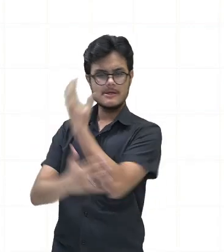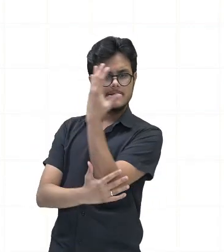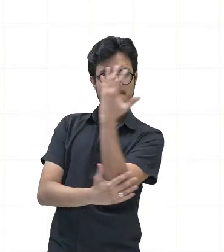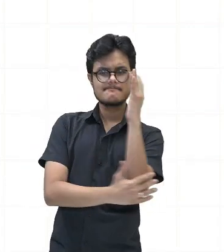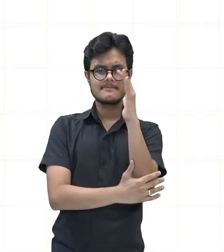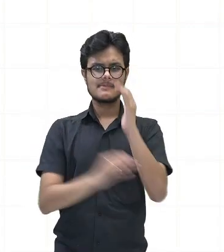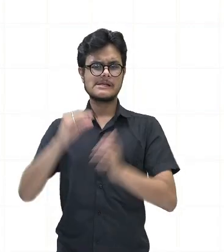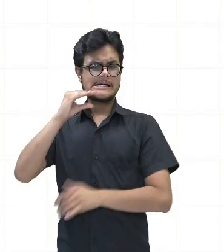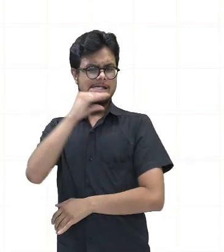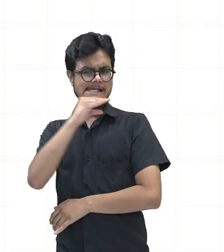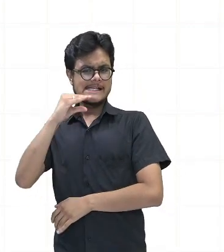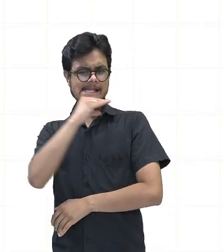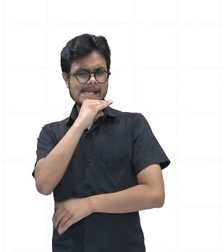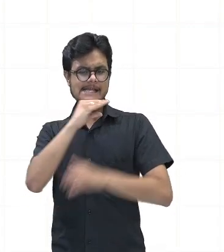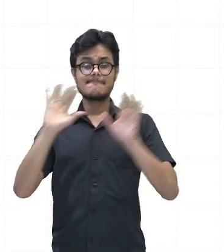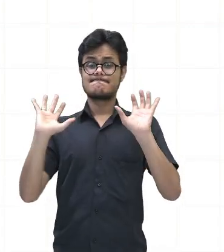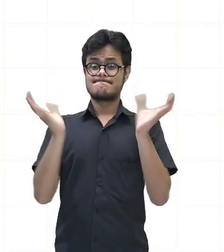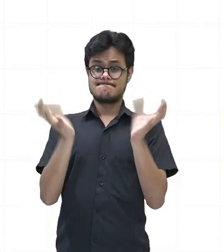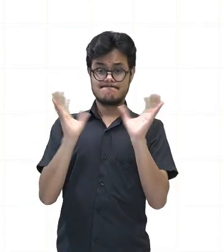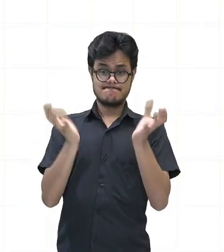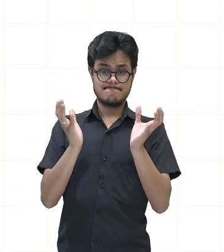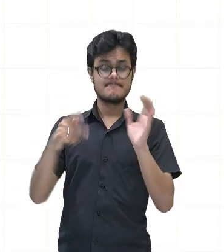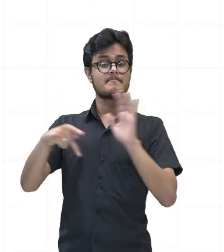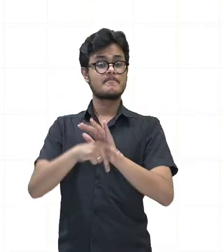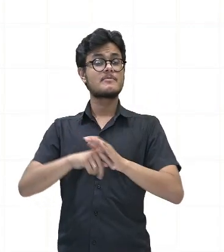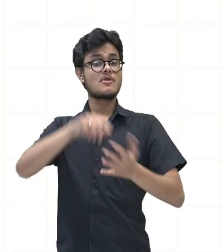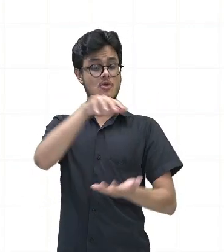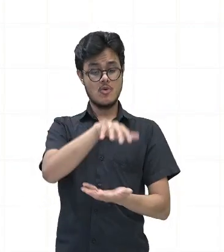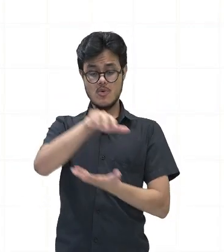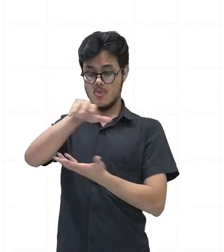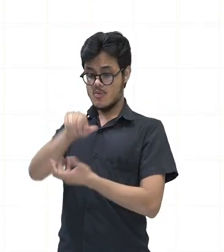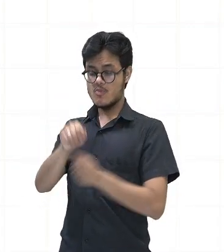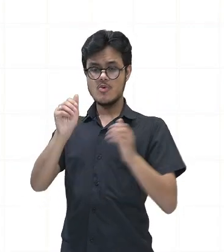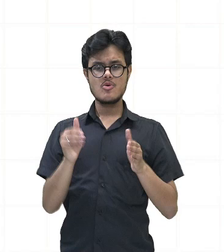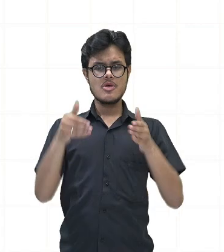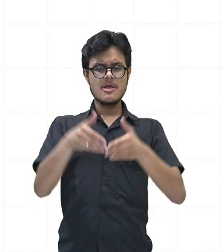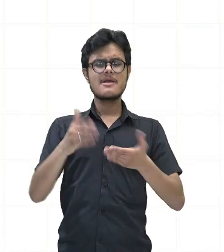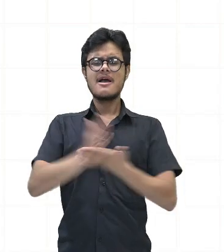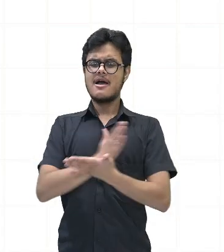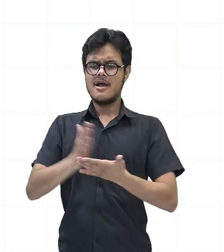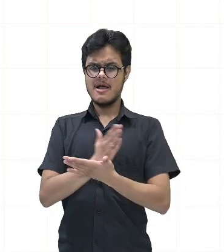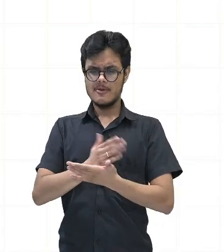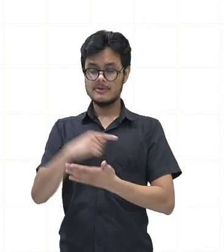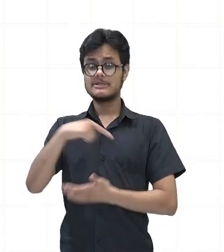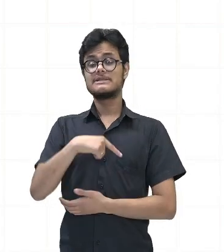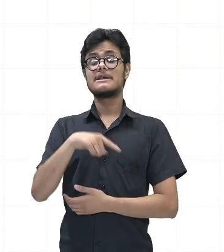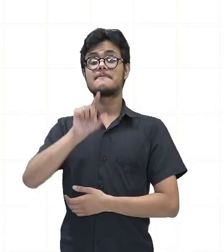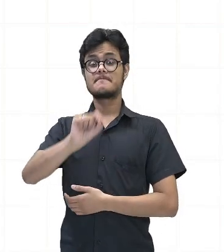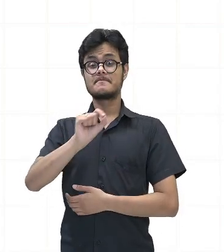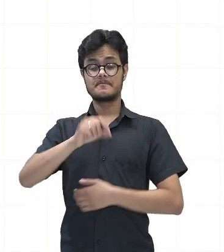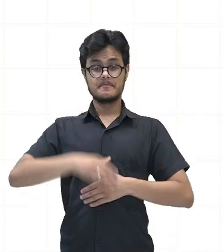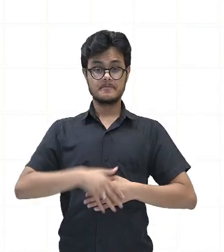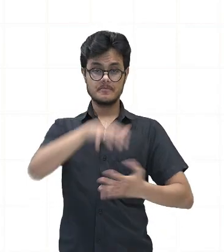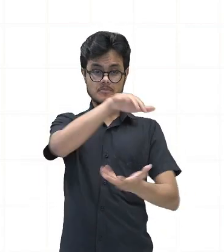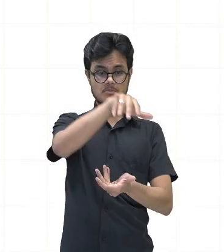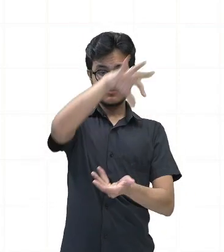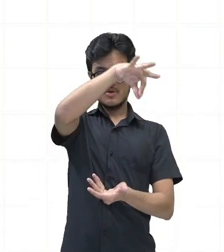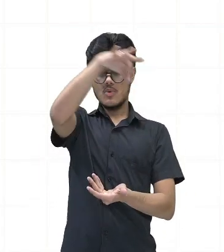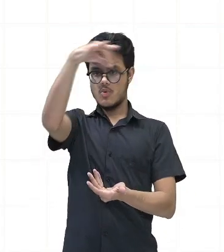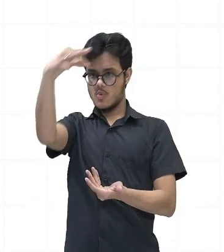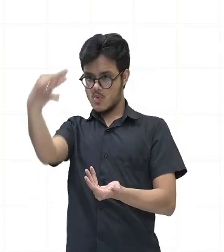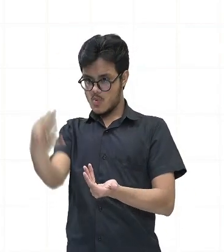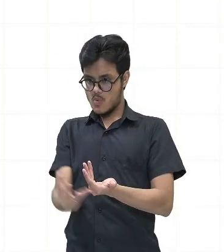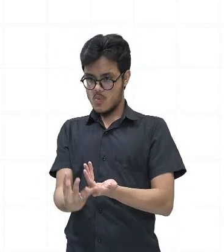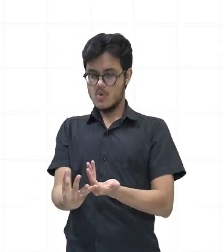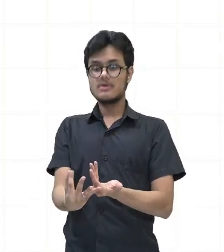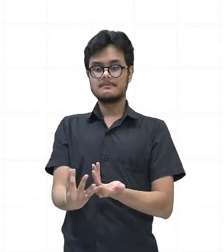compreende essa parte do nosso planeta entre os trópicos, o trópico de Câncer e o trópico de Capricórnio.